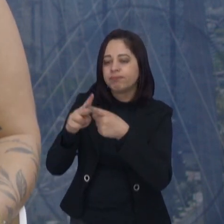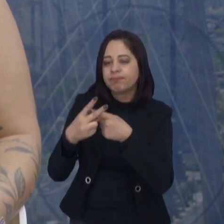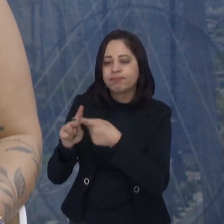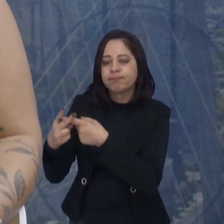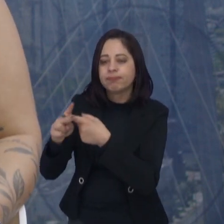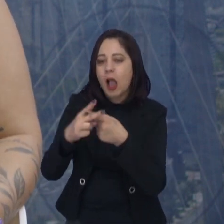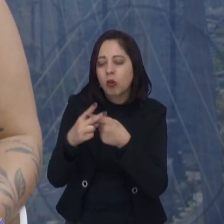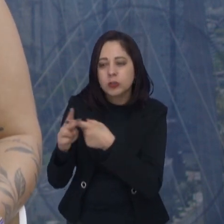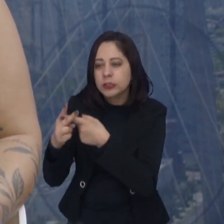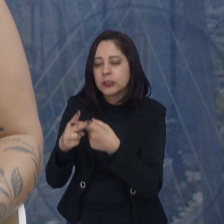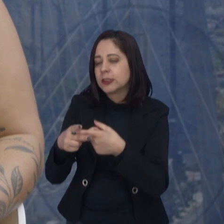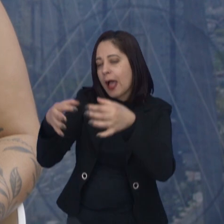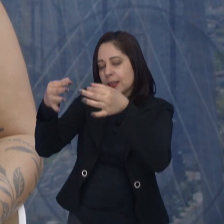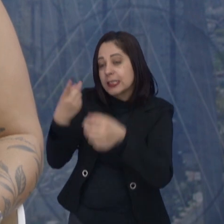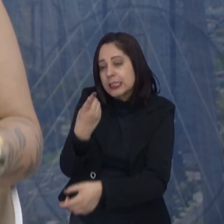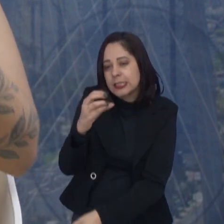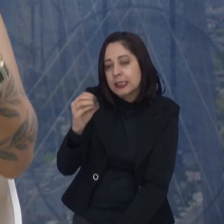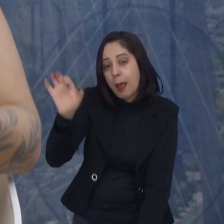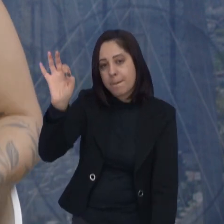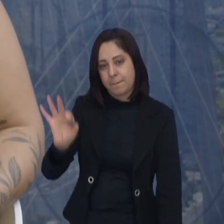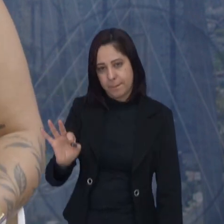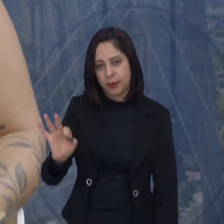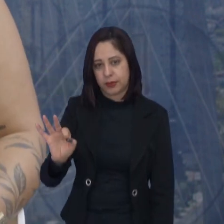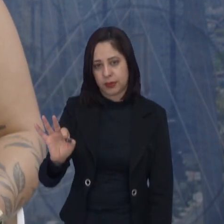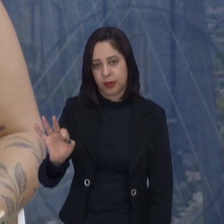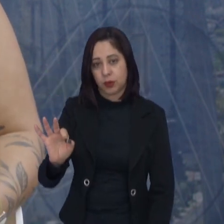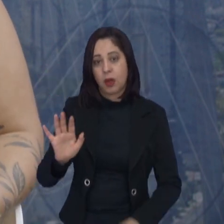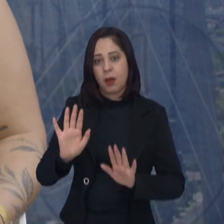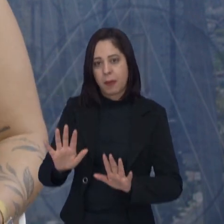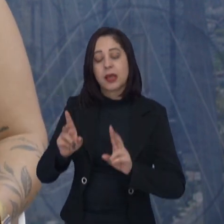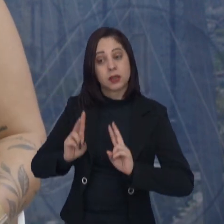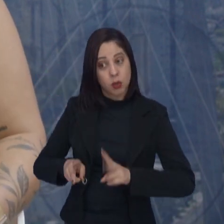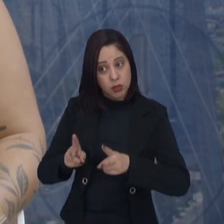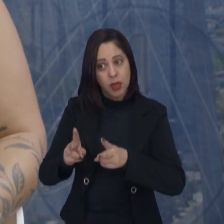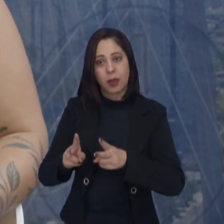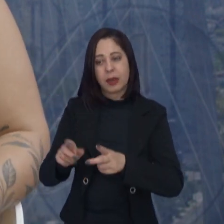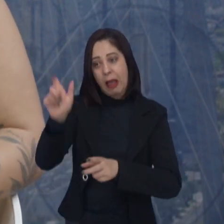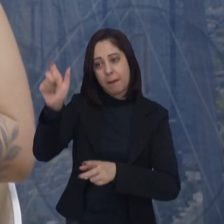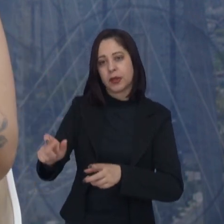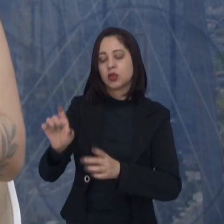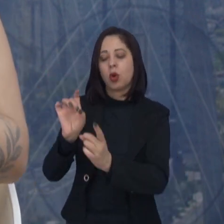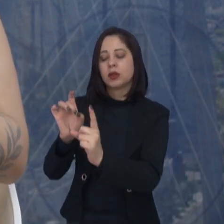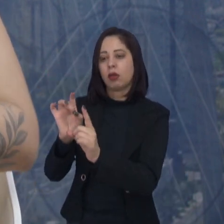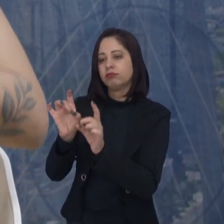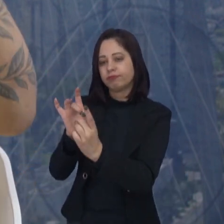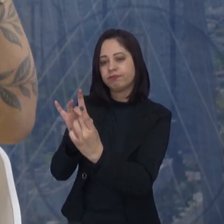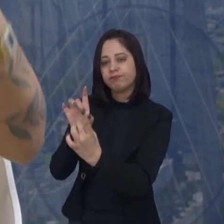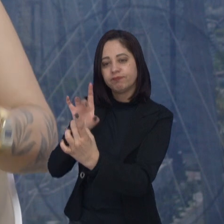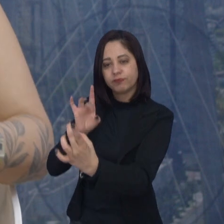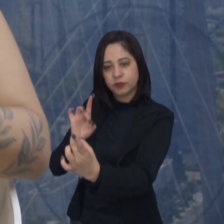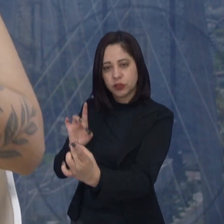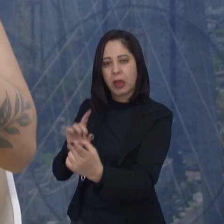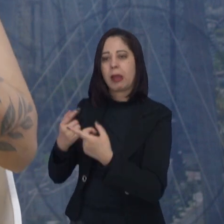estratégica. Então, a gente sempre recebe esse feedback, né? Poxa, eu gosto de trabalhar com vocês porque vocês não chegaram e falaram que eu tenho que